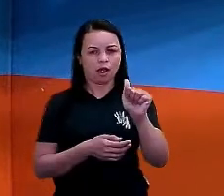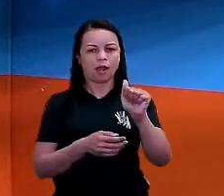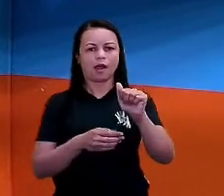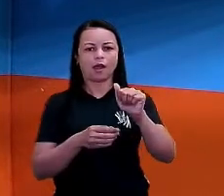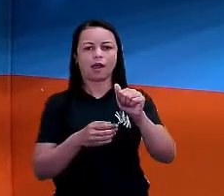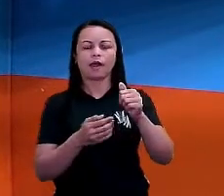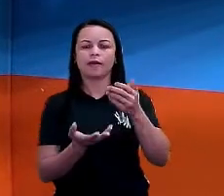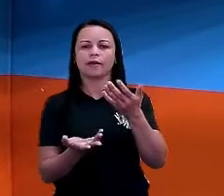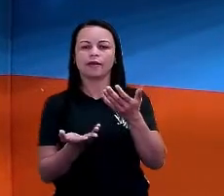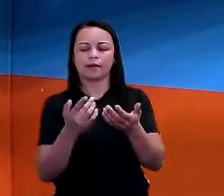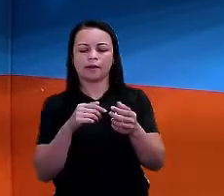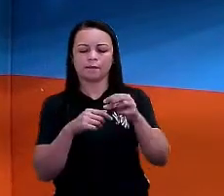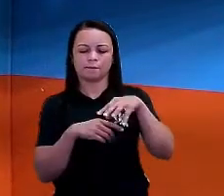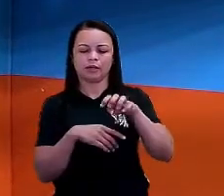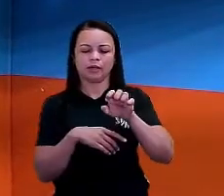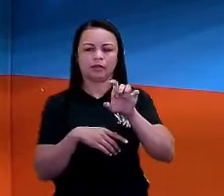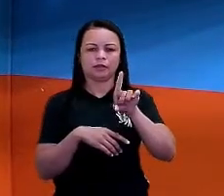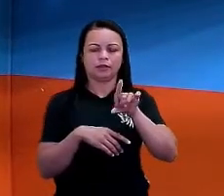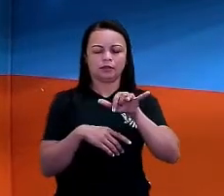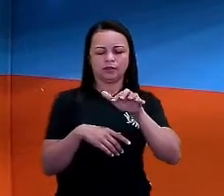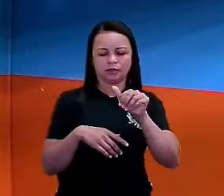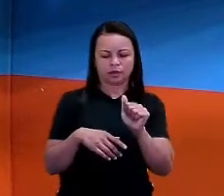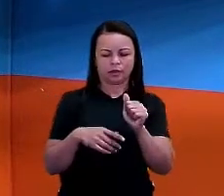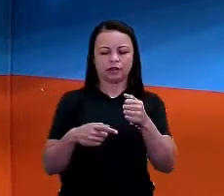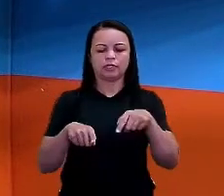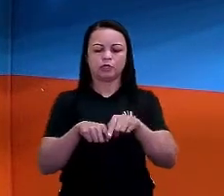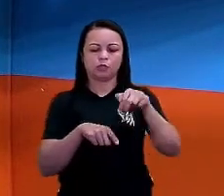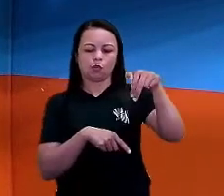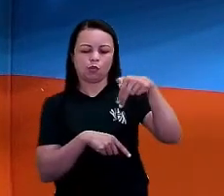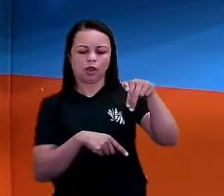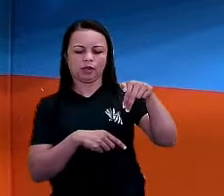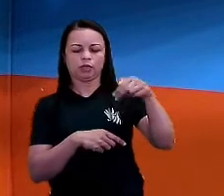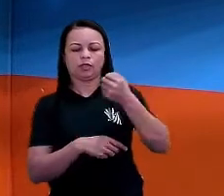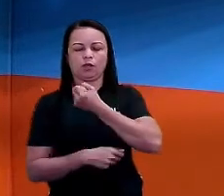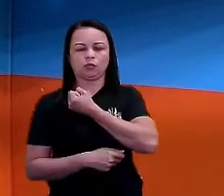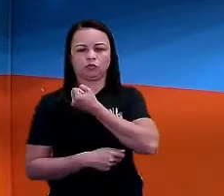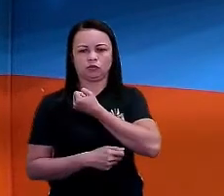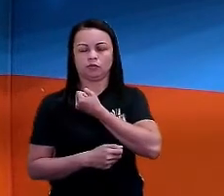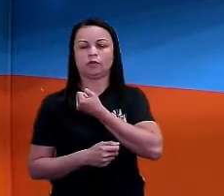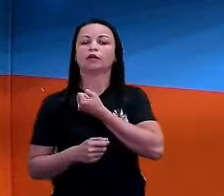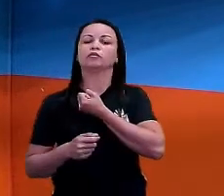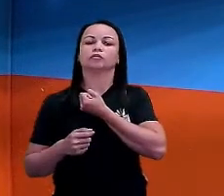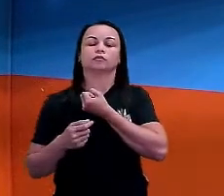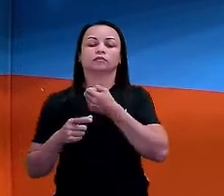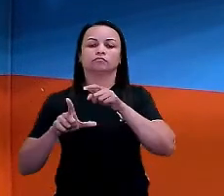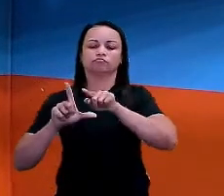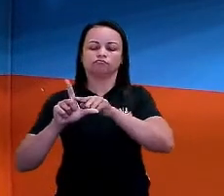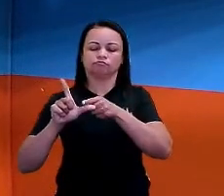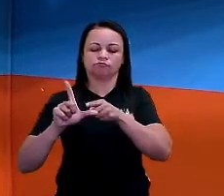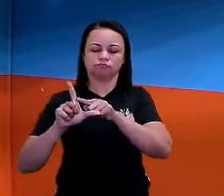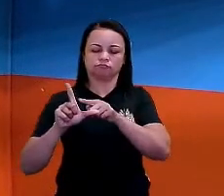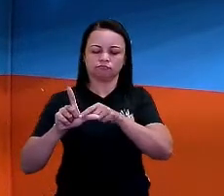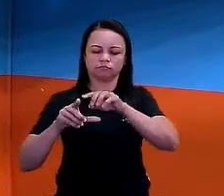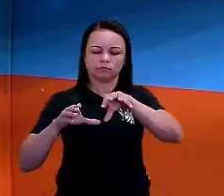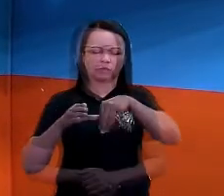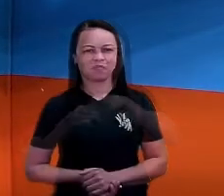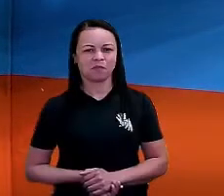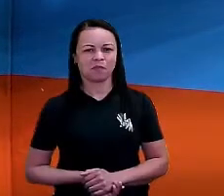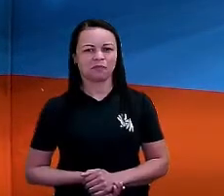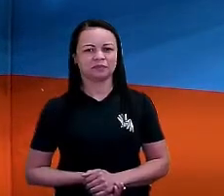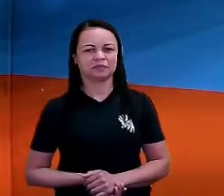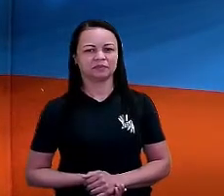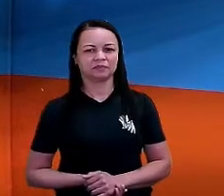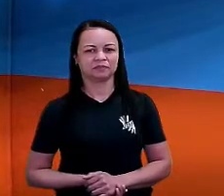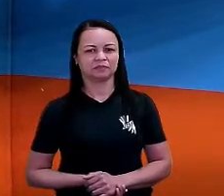é o número de ângulos internos, tá? A quantidade de ângulos internos que aquele polígono tem,